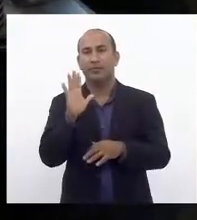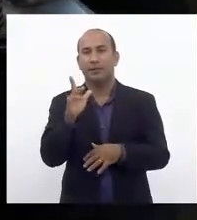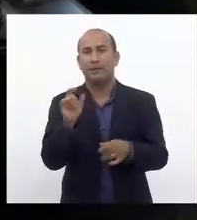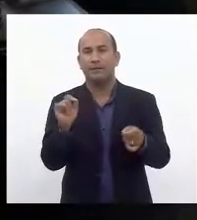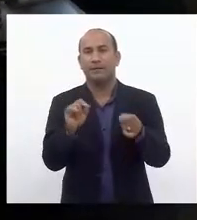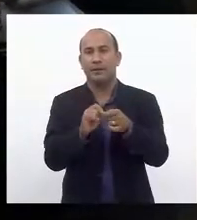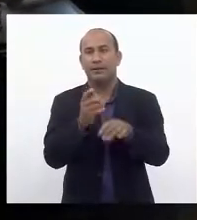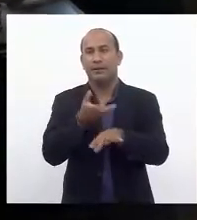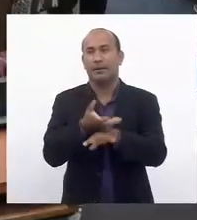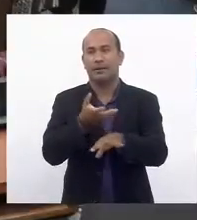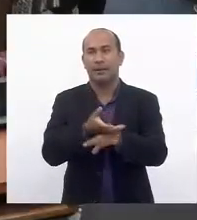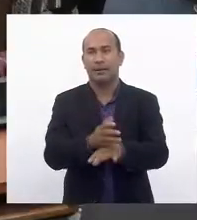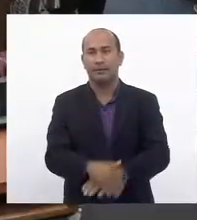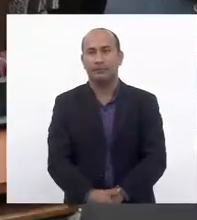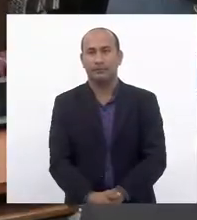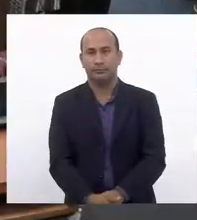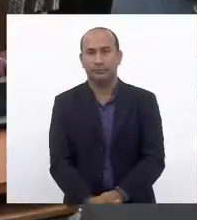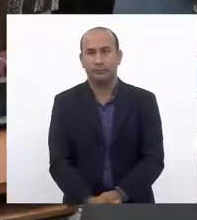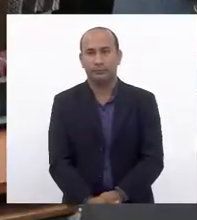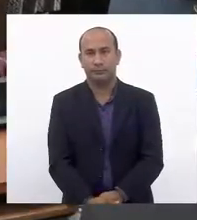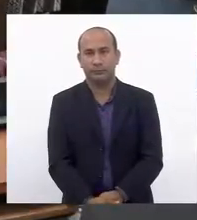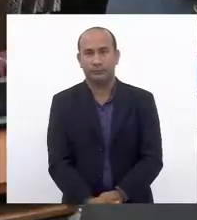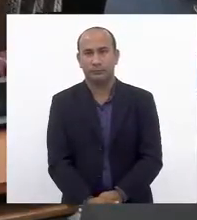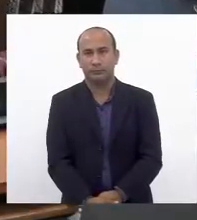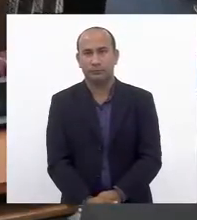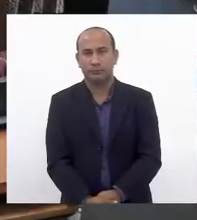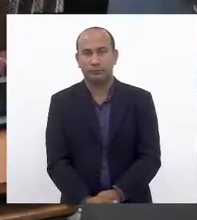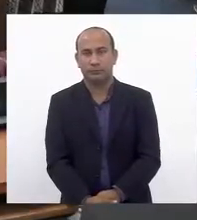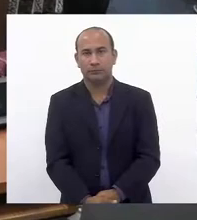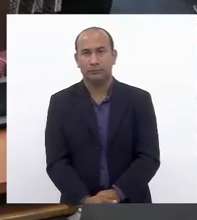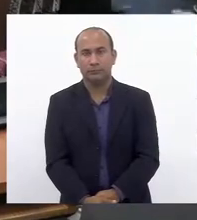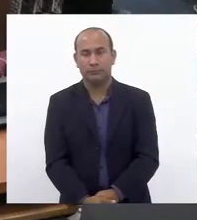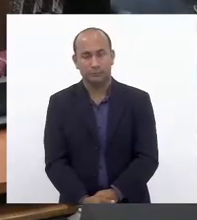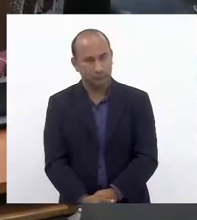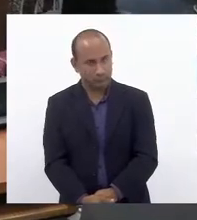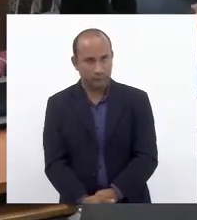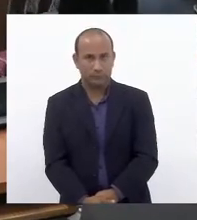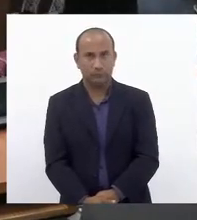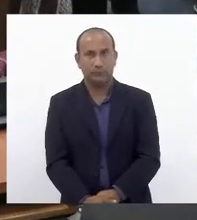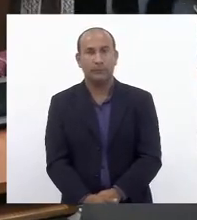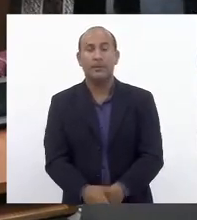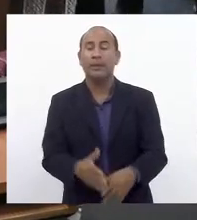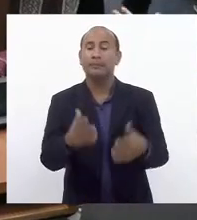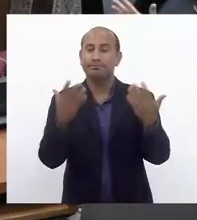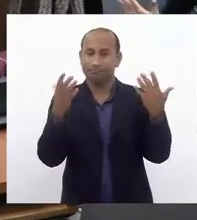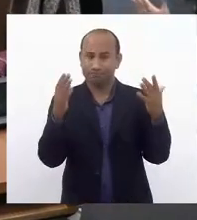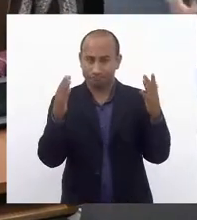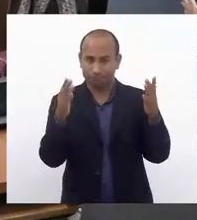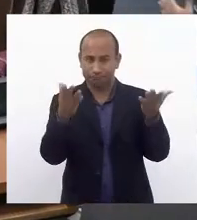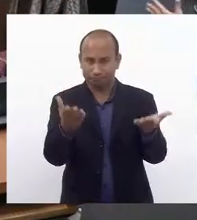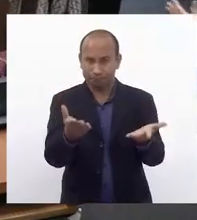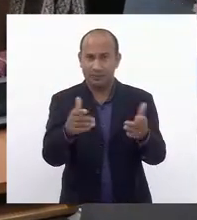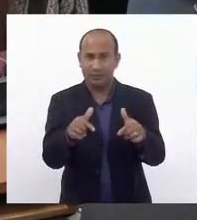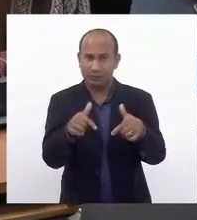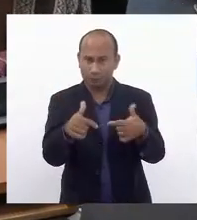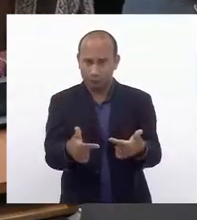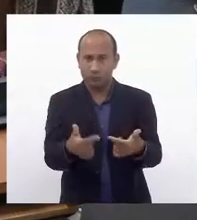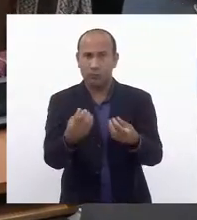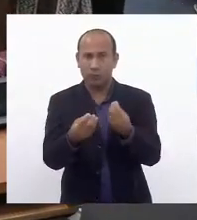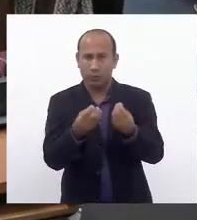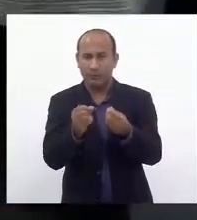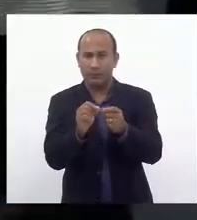obrigado. Okay. Presidente, em primeiro lugar, parabenizar a Vossa Excelência pela forma que está